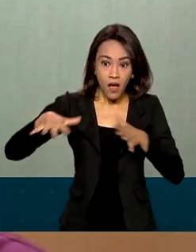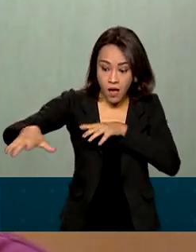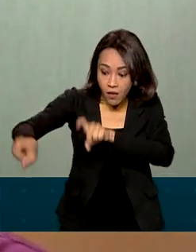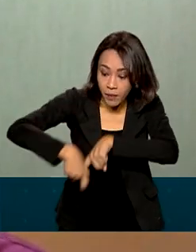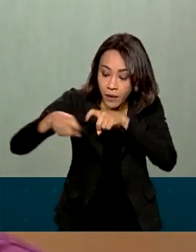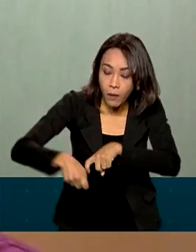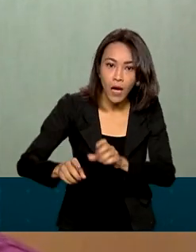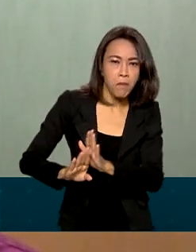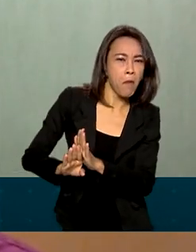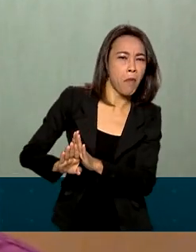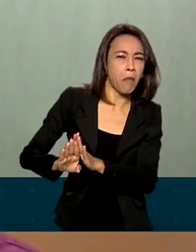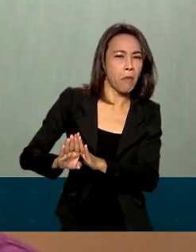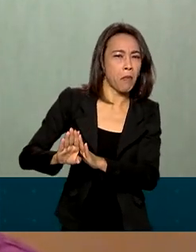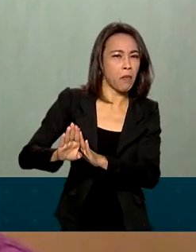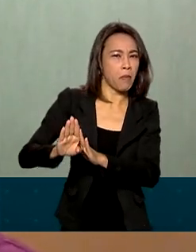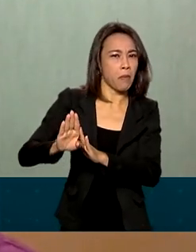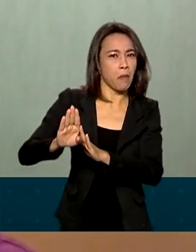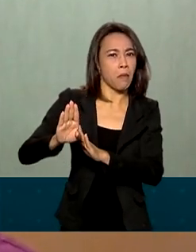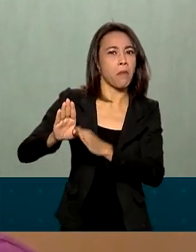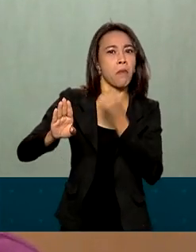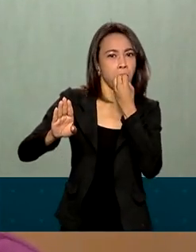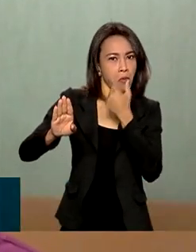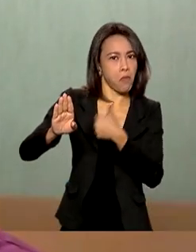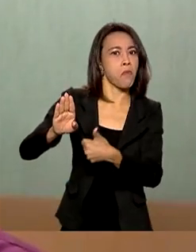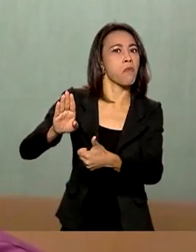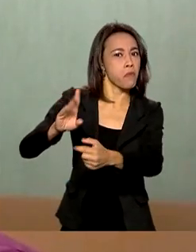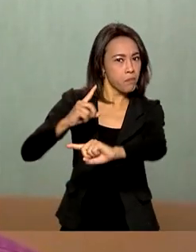2020 como os setores e bem Positivo na economia